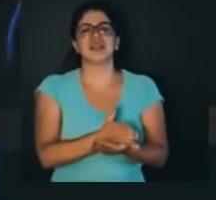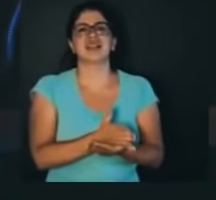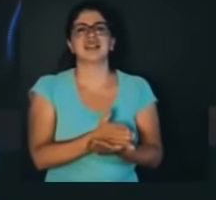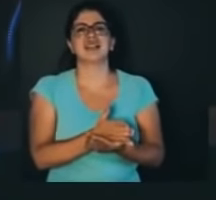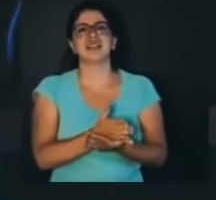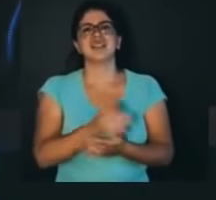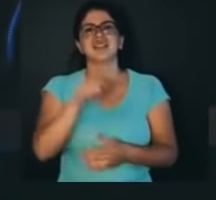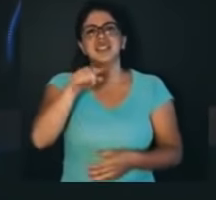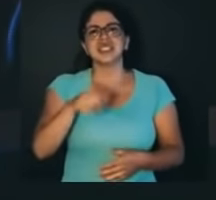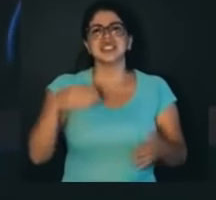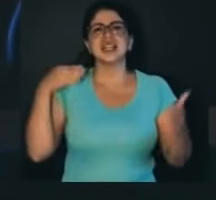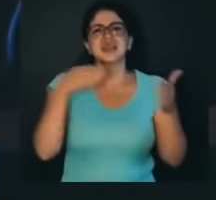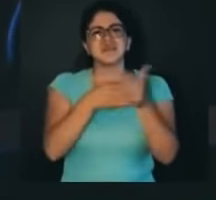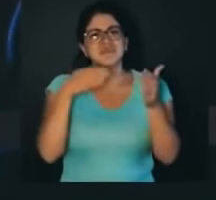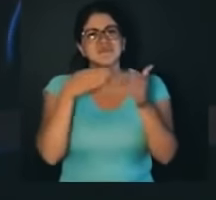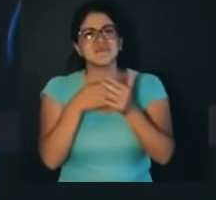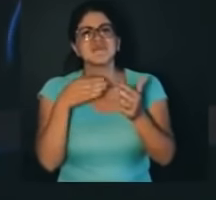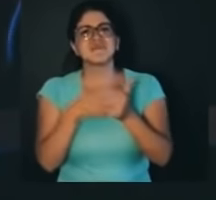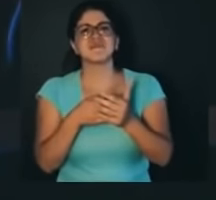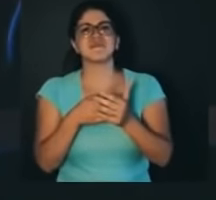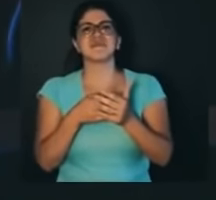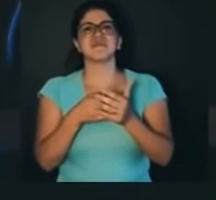potencial dos teus funcionários.